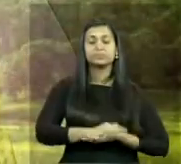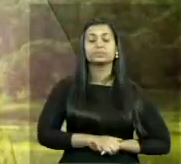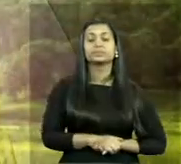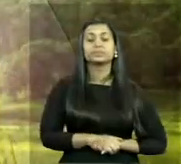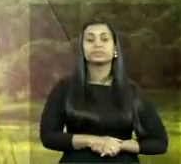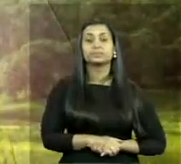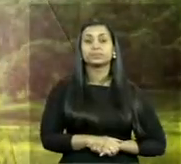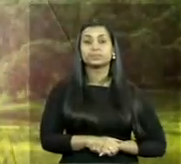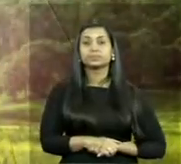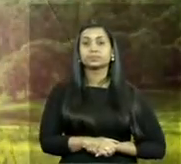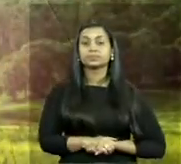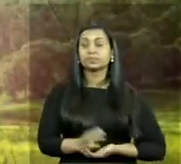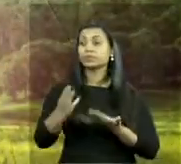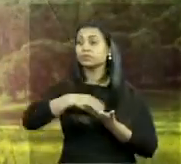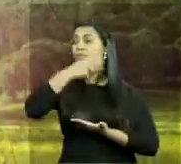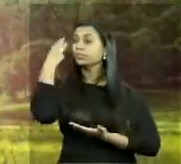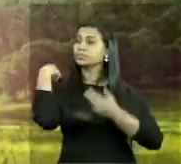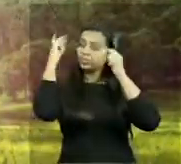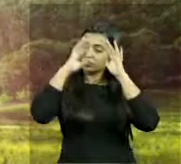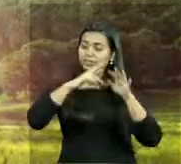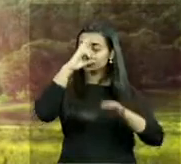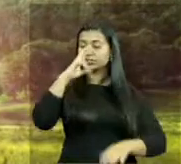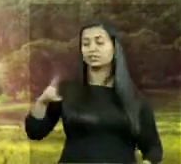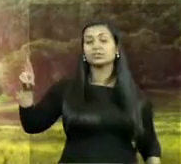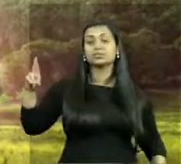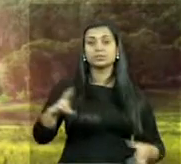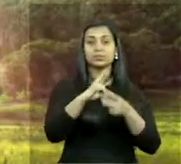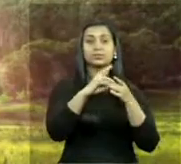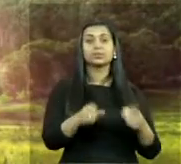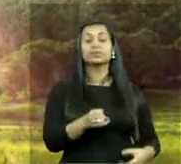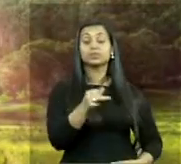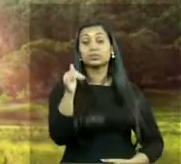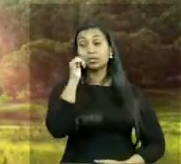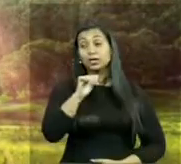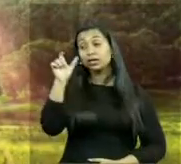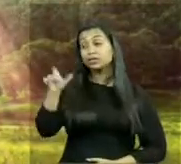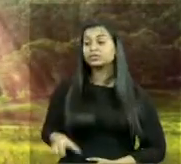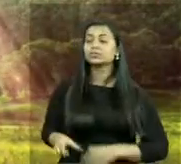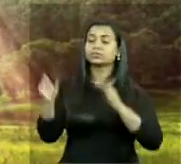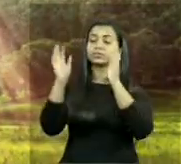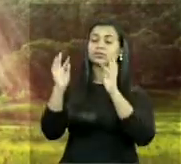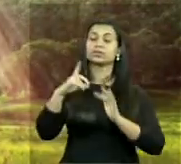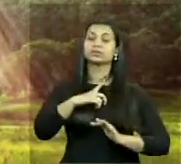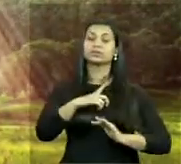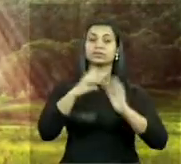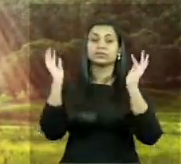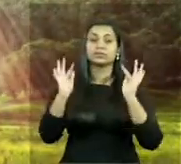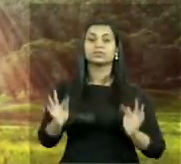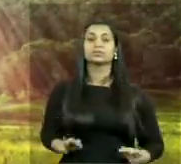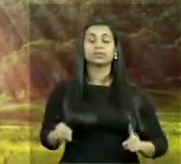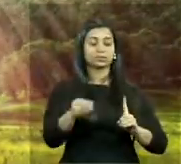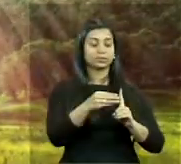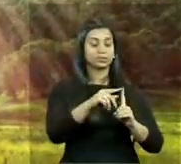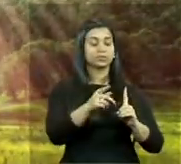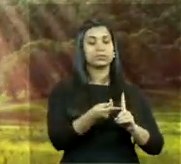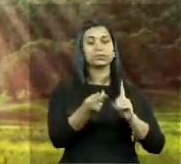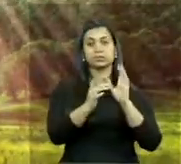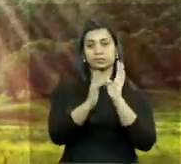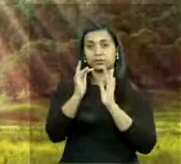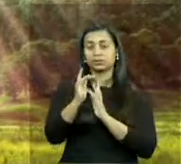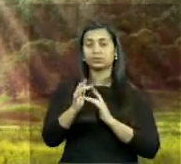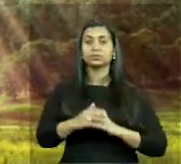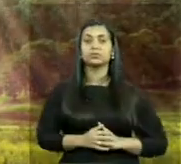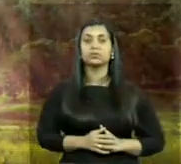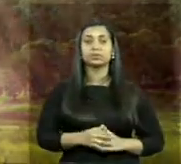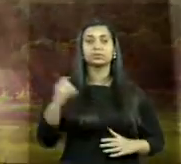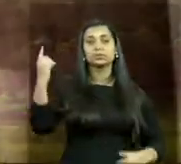de nossa morte. Amém. Ave Maria, cheia de graça, o Senhor é convosco. Bendita sois vós entre as mulheres, e bendito é o fruto do